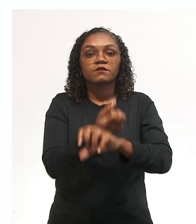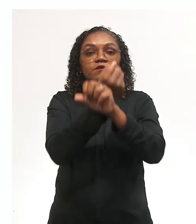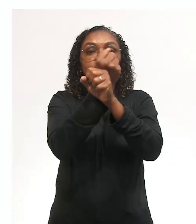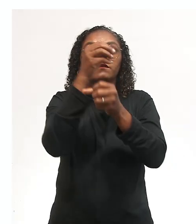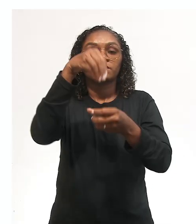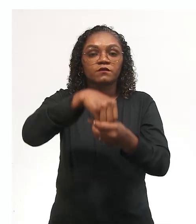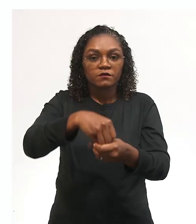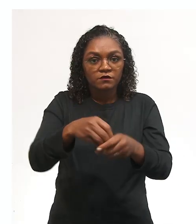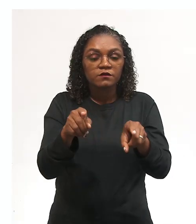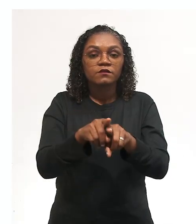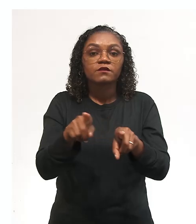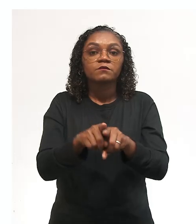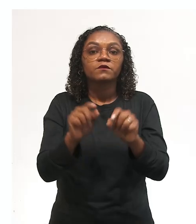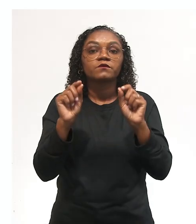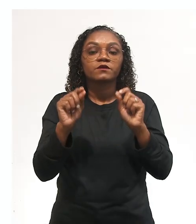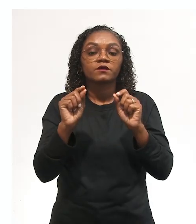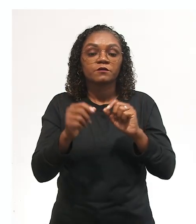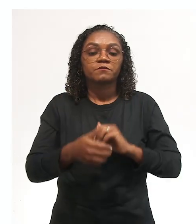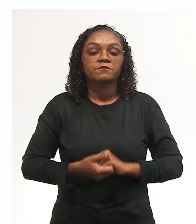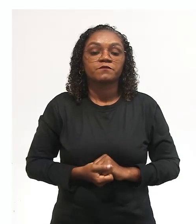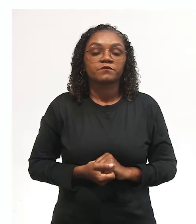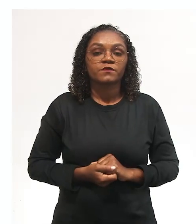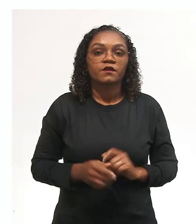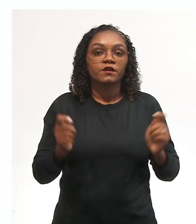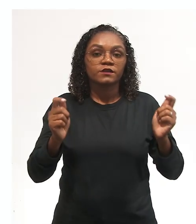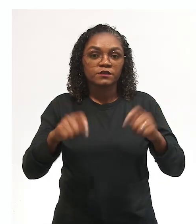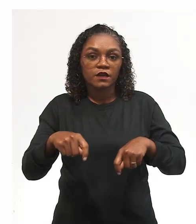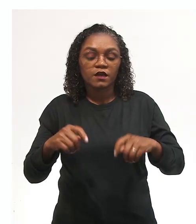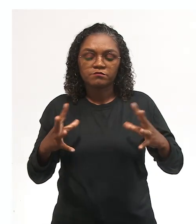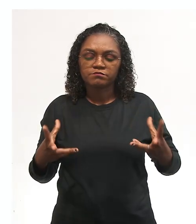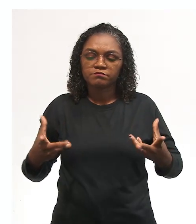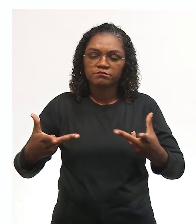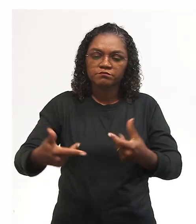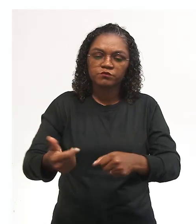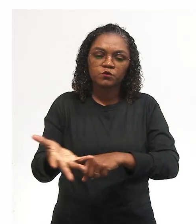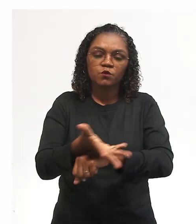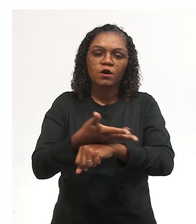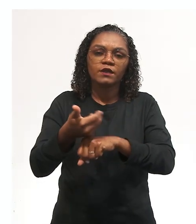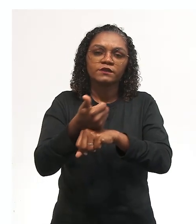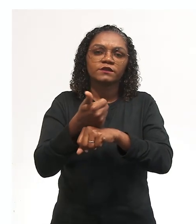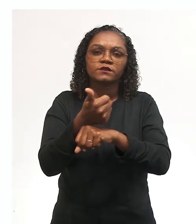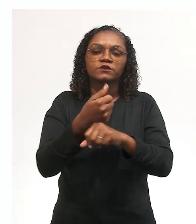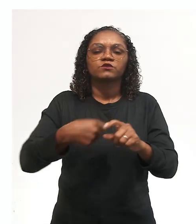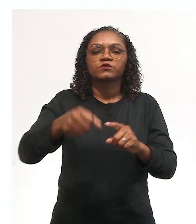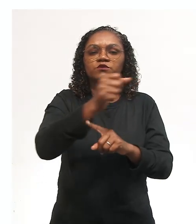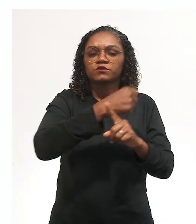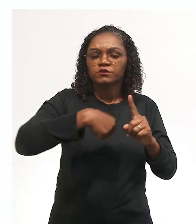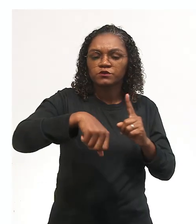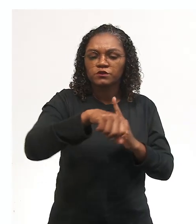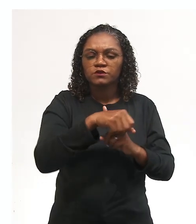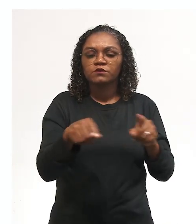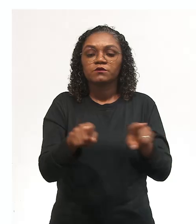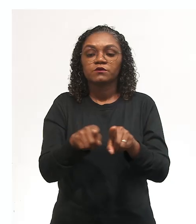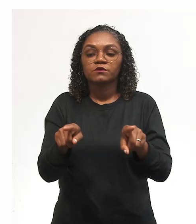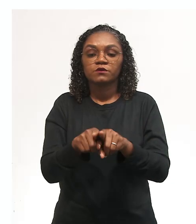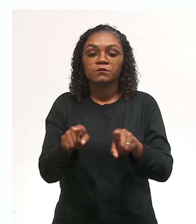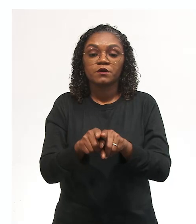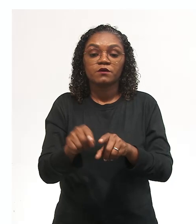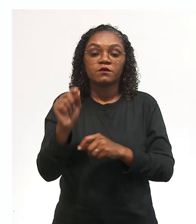interdisciplinaridade e contextualização como condições básicas para uma educação de qualidade, social